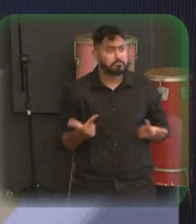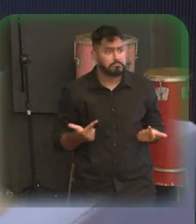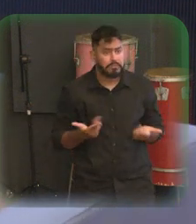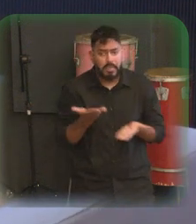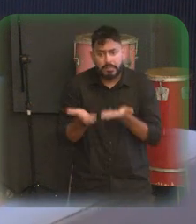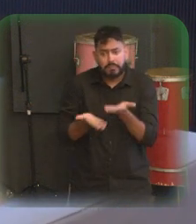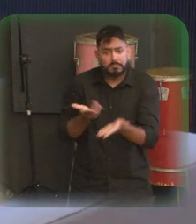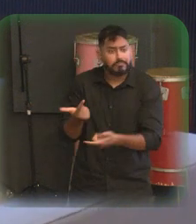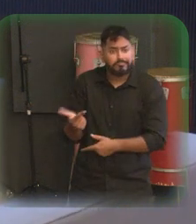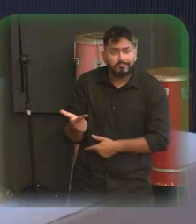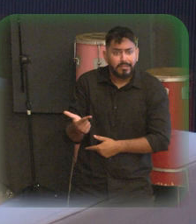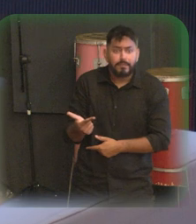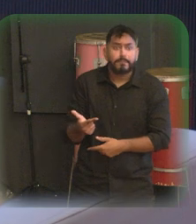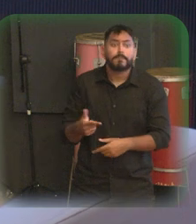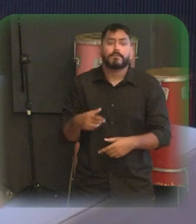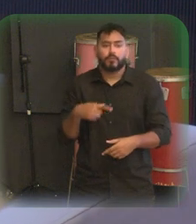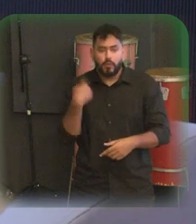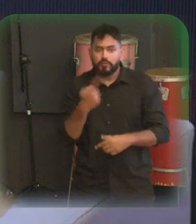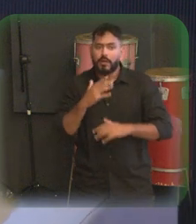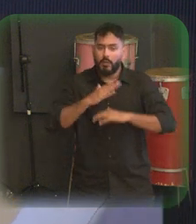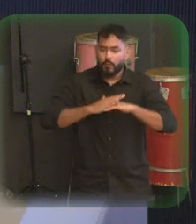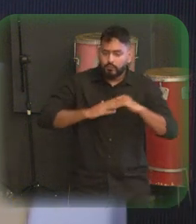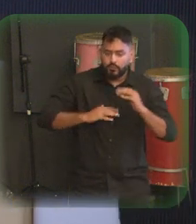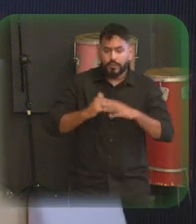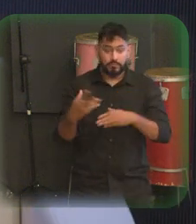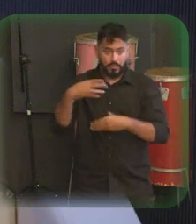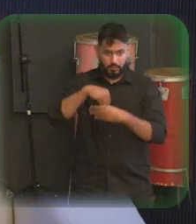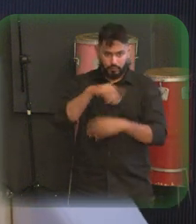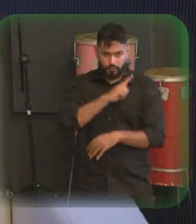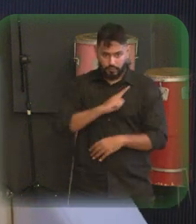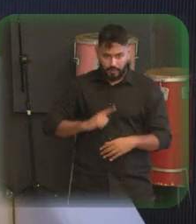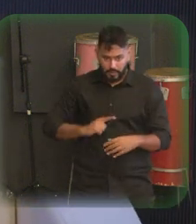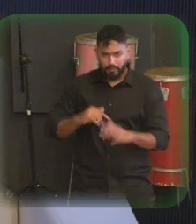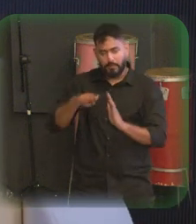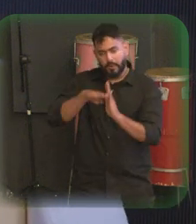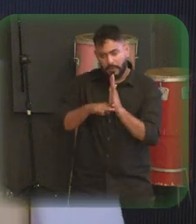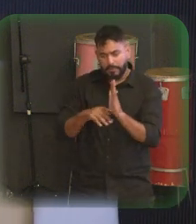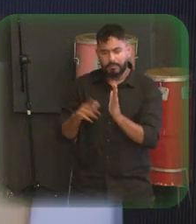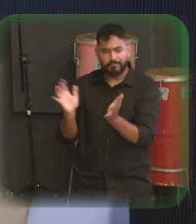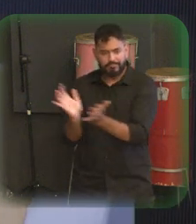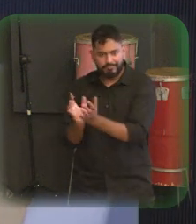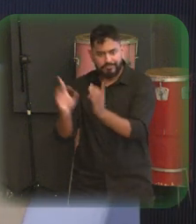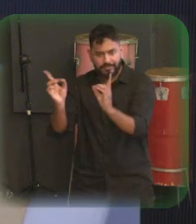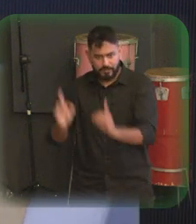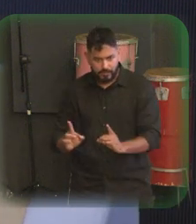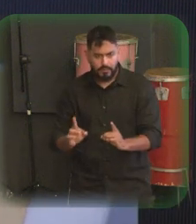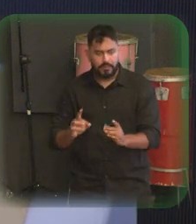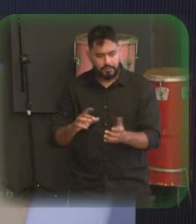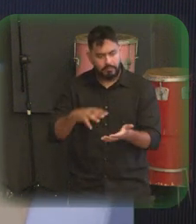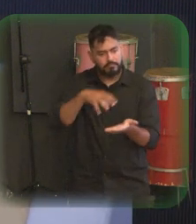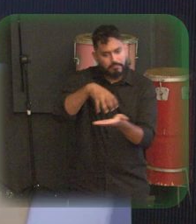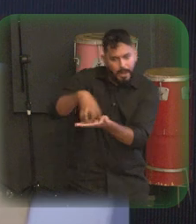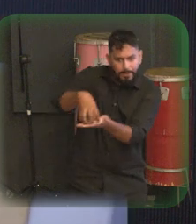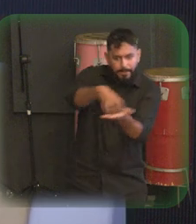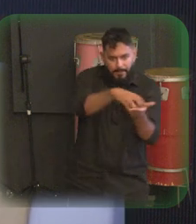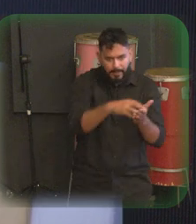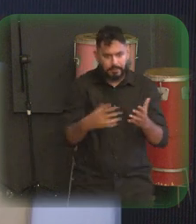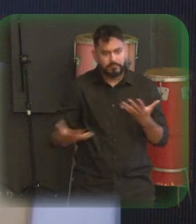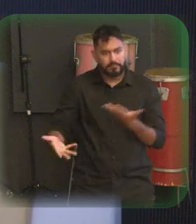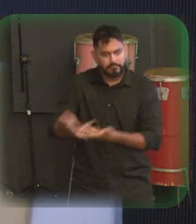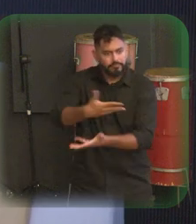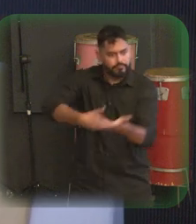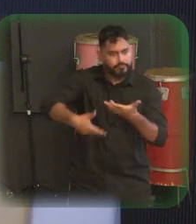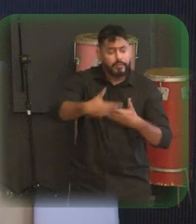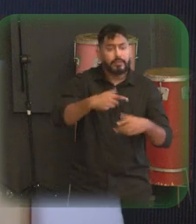está construindo o programa da pessoa com deficiência dentro do governo, de maneira intersetorial, e nós vamos construir 5 dentro das